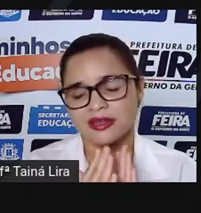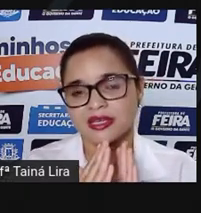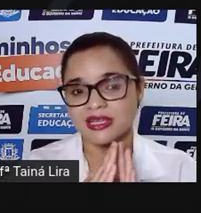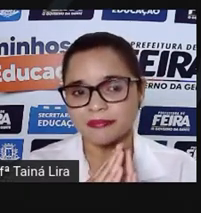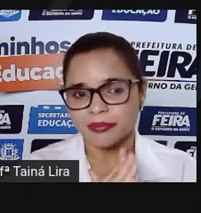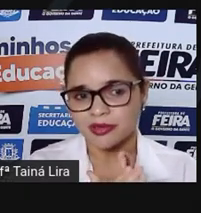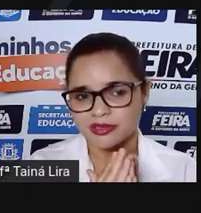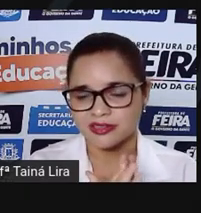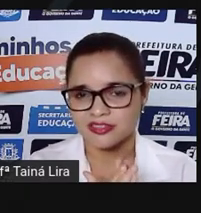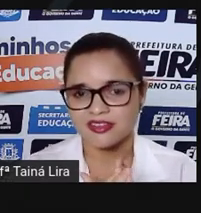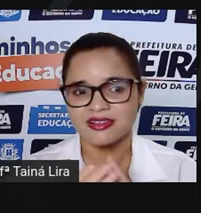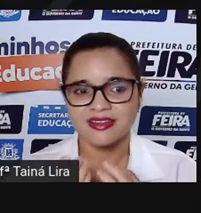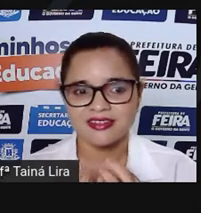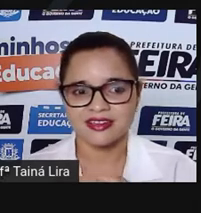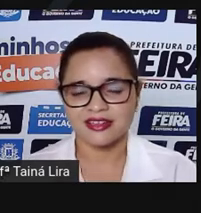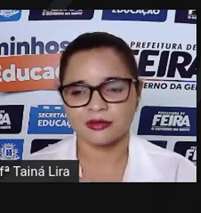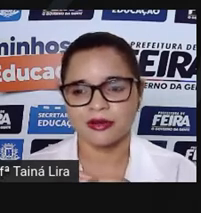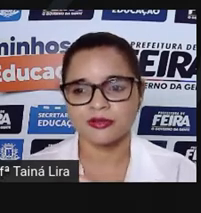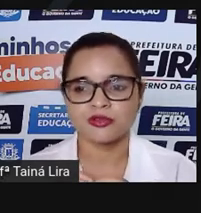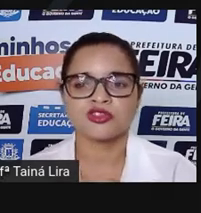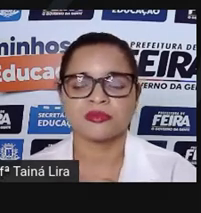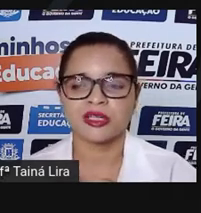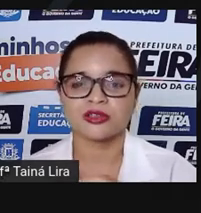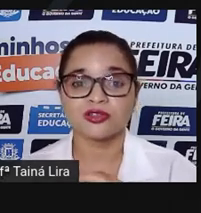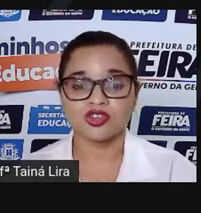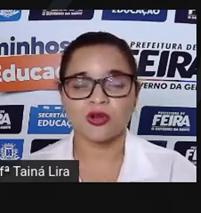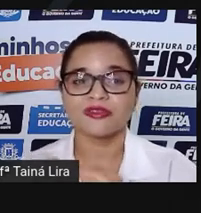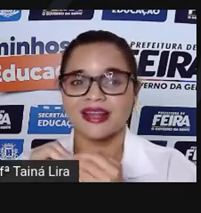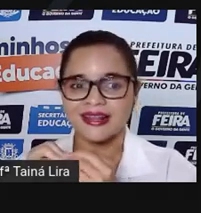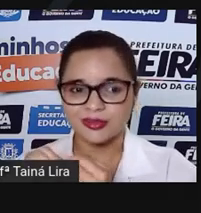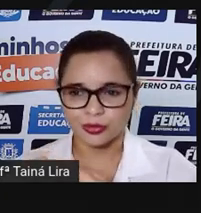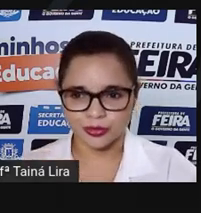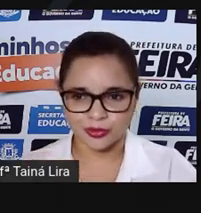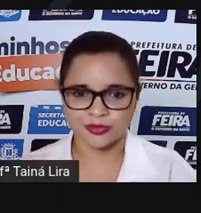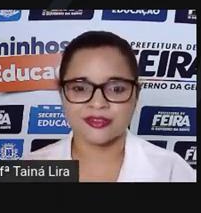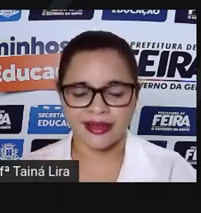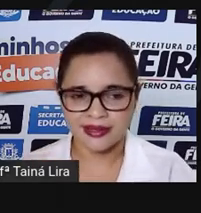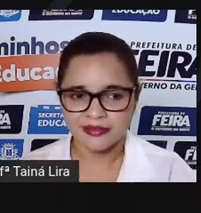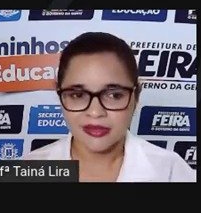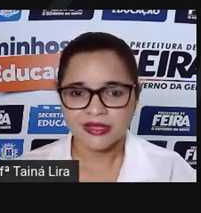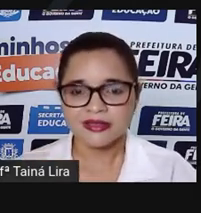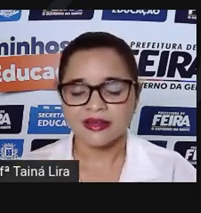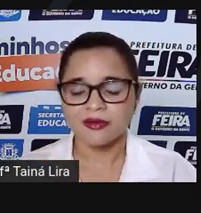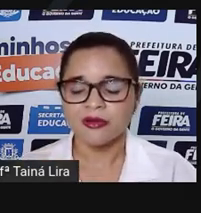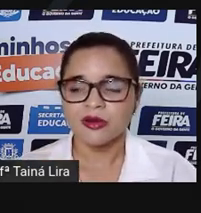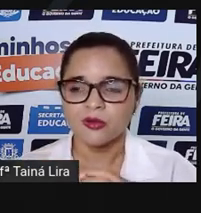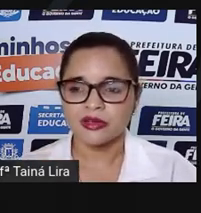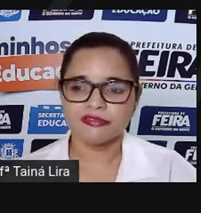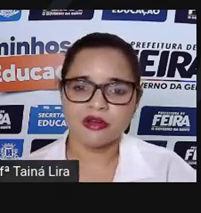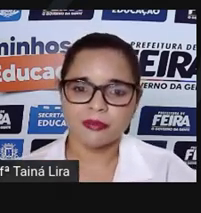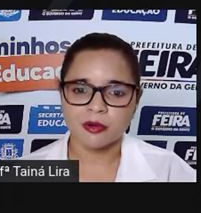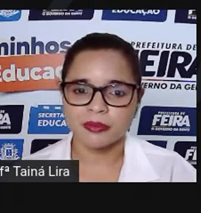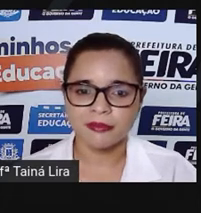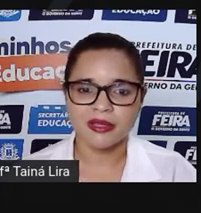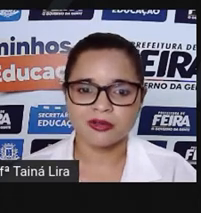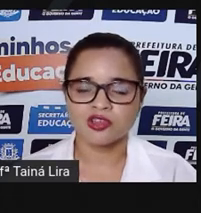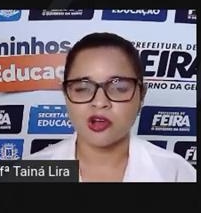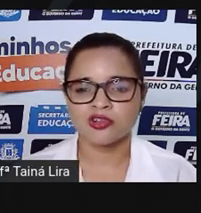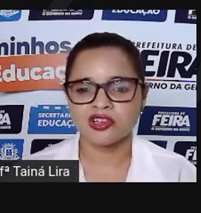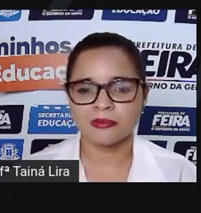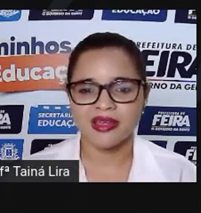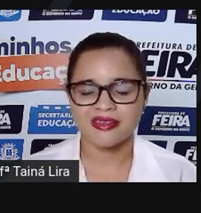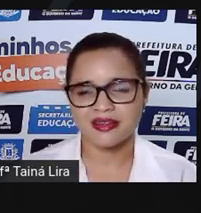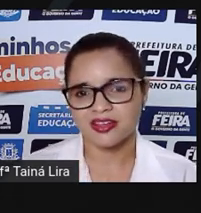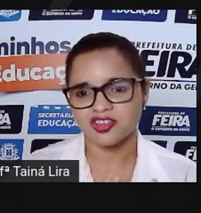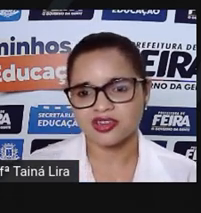acontecimentos importantes antecederam aí o surgimento dos jogos eletrônicos, tá? Então, o que foi, Pro? Primeiro, os